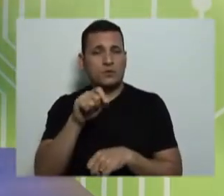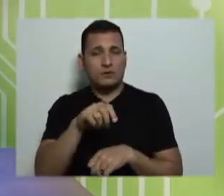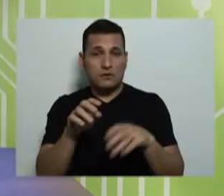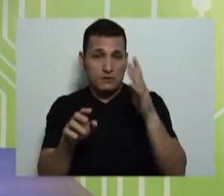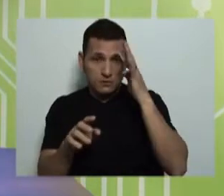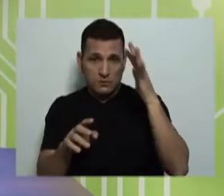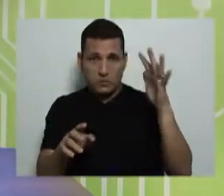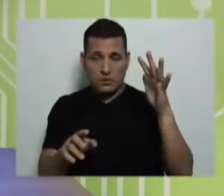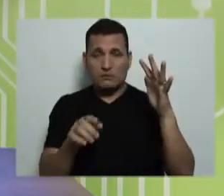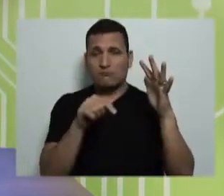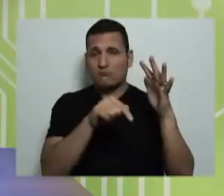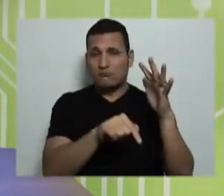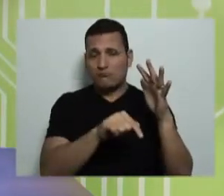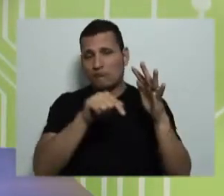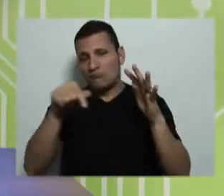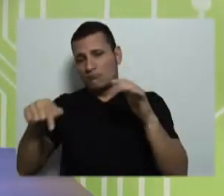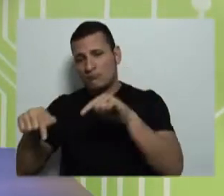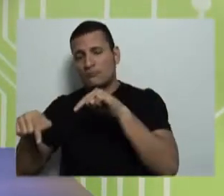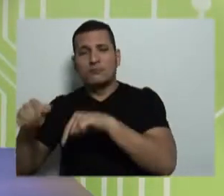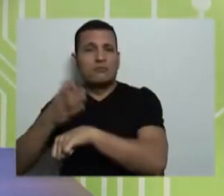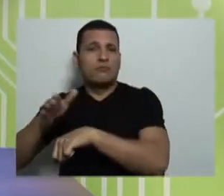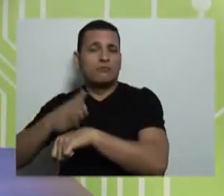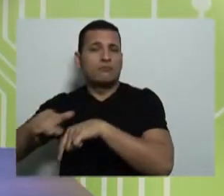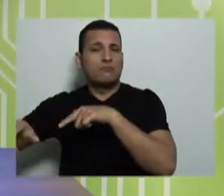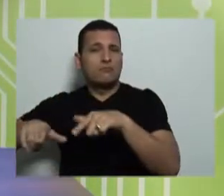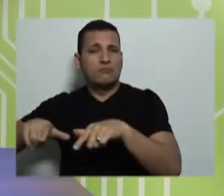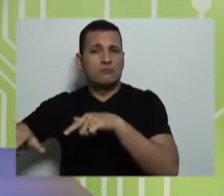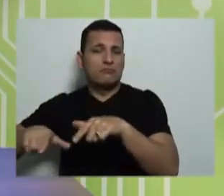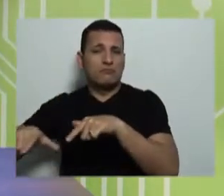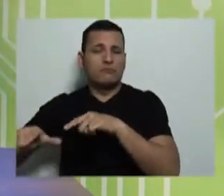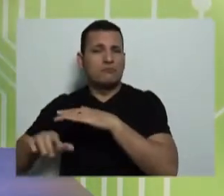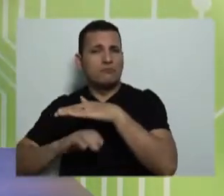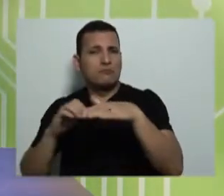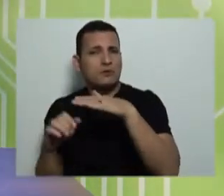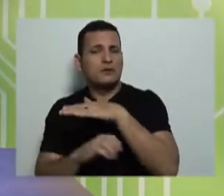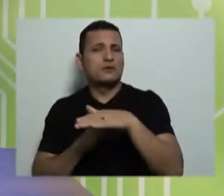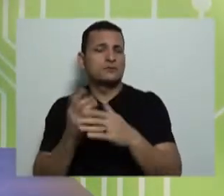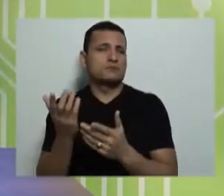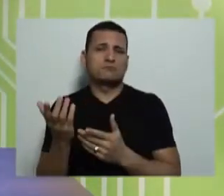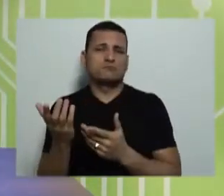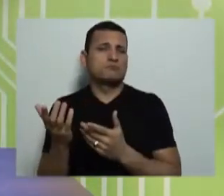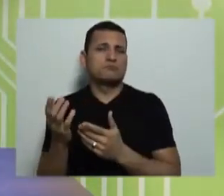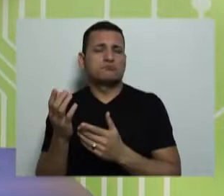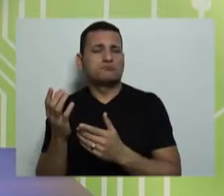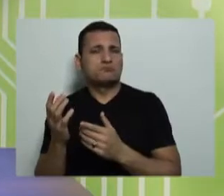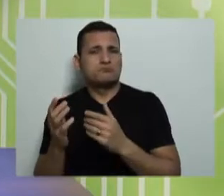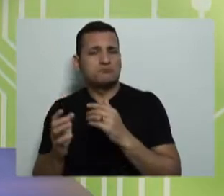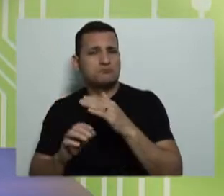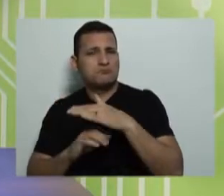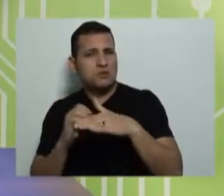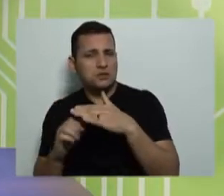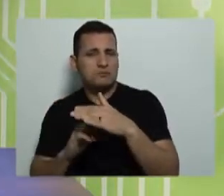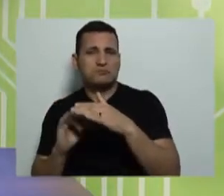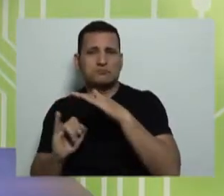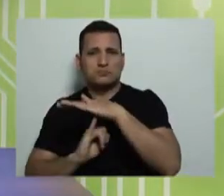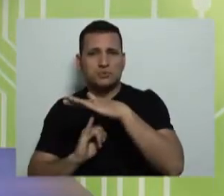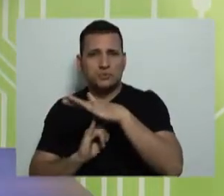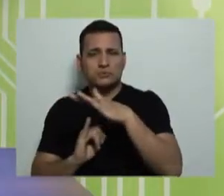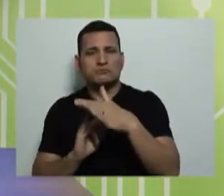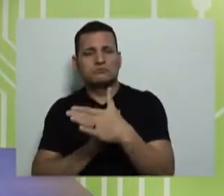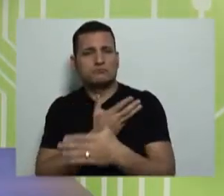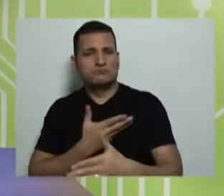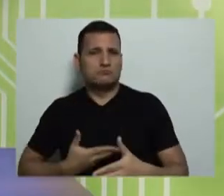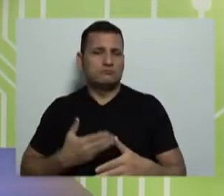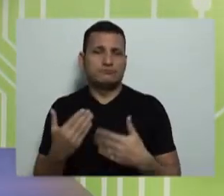dentro da academia no âmbito profissional, em uma empresa, em um órgão público. Só que a gente vai ver quais que são aí os